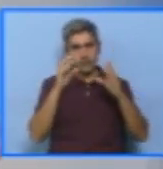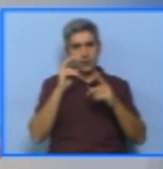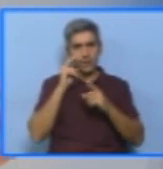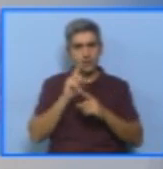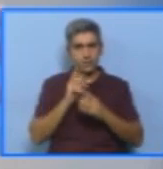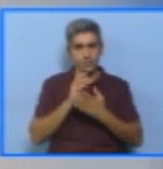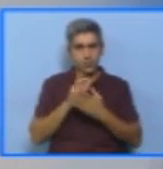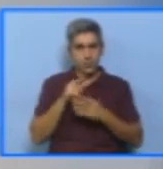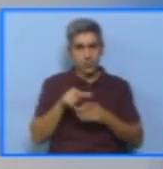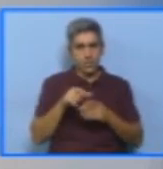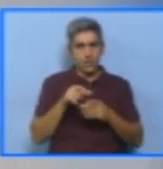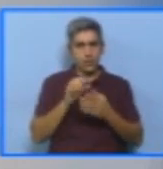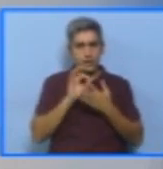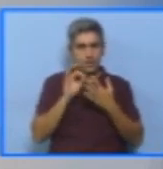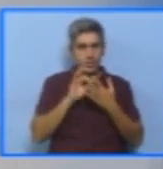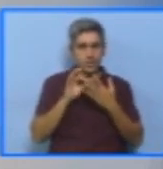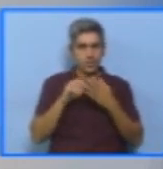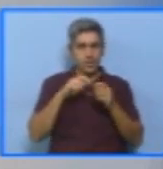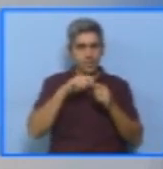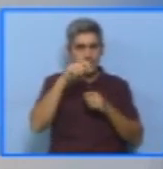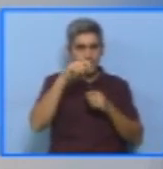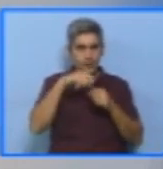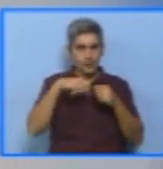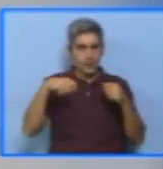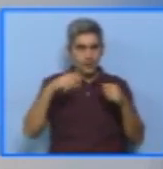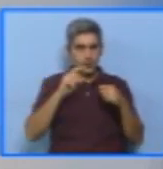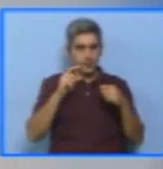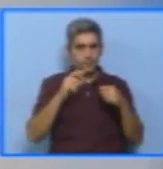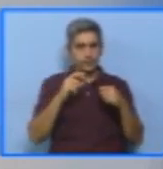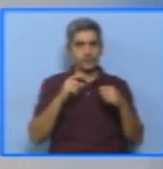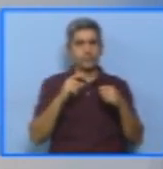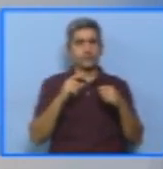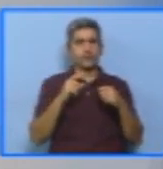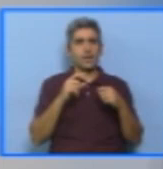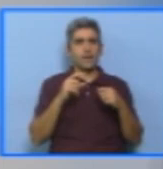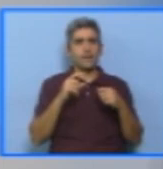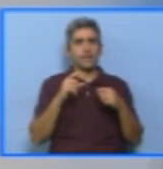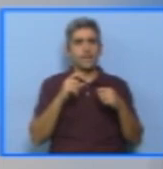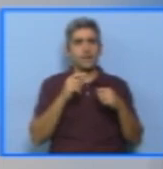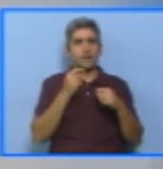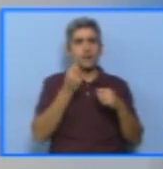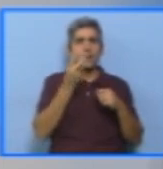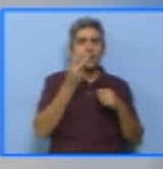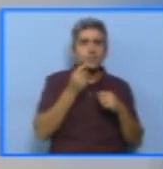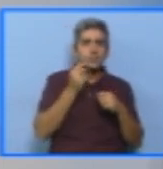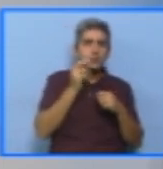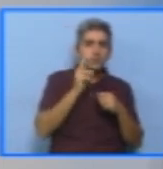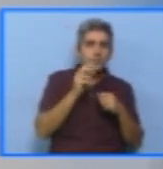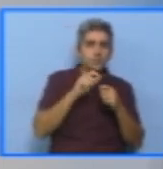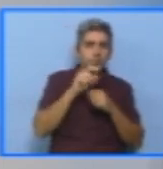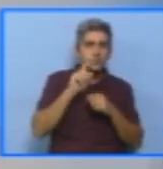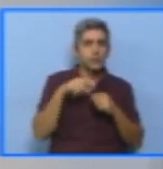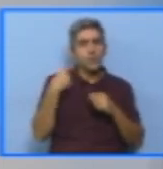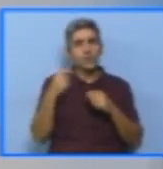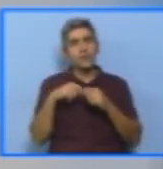olhar esta parábola à luz dos critérios da medida, do quantitativo, mas numa